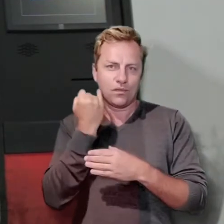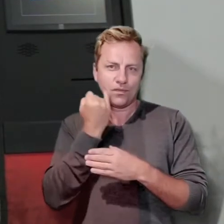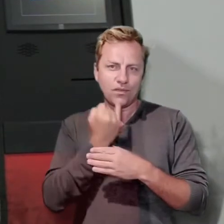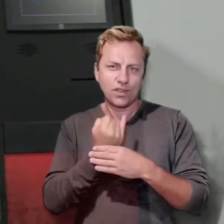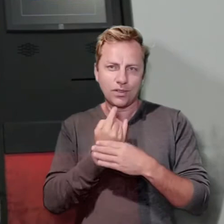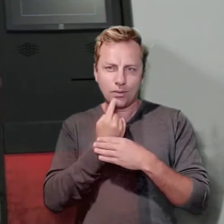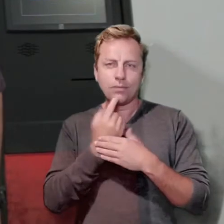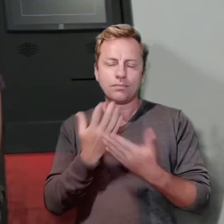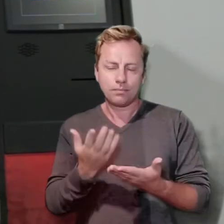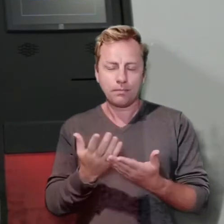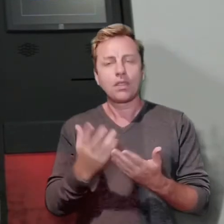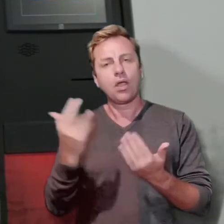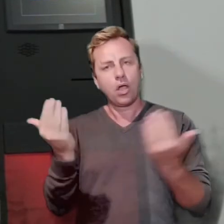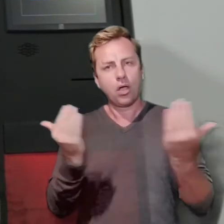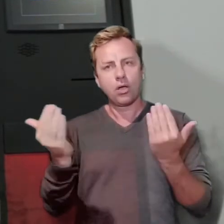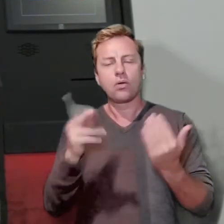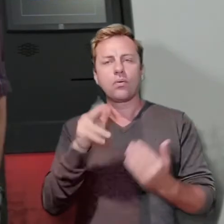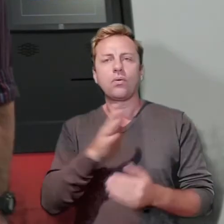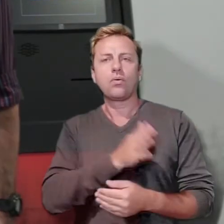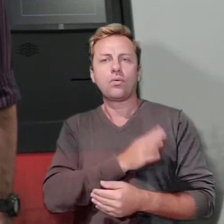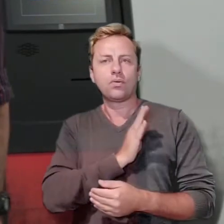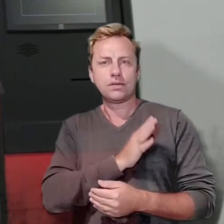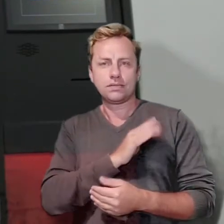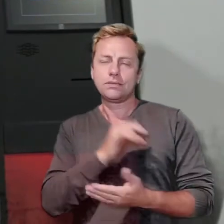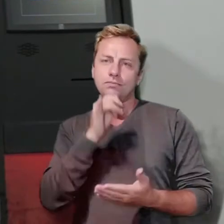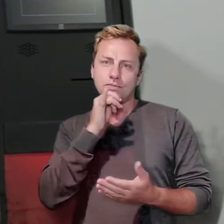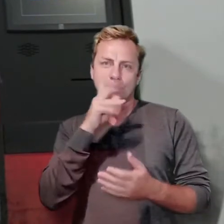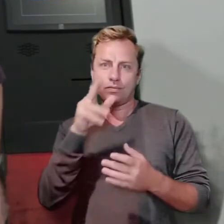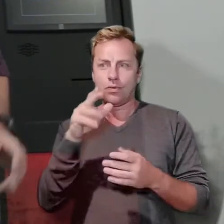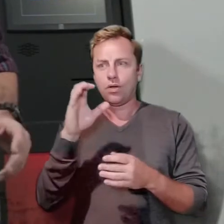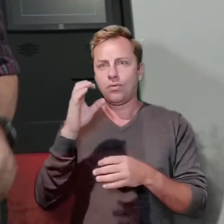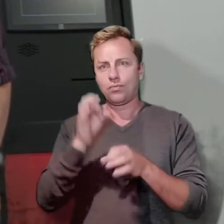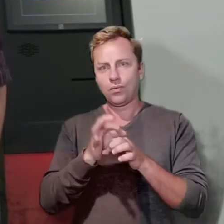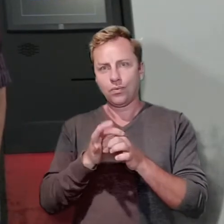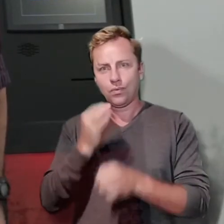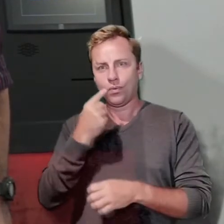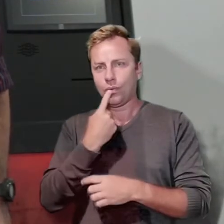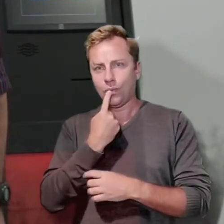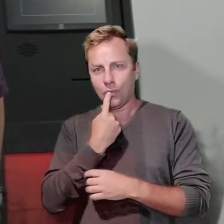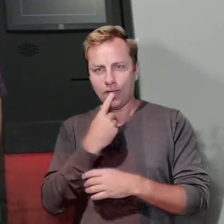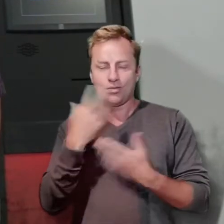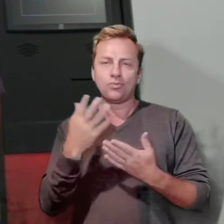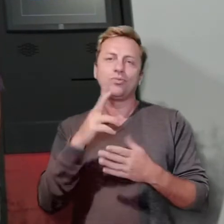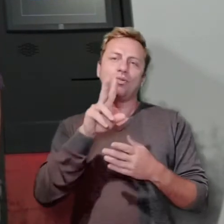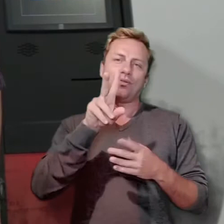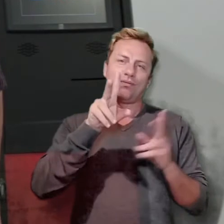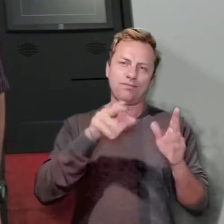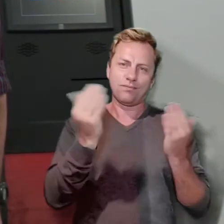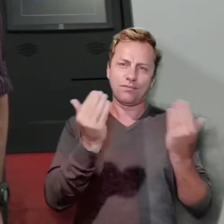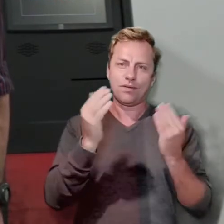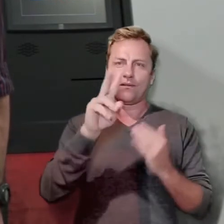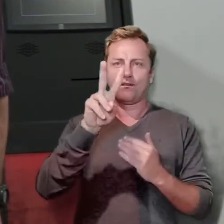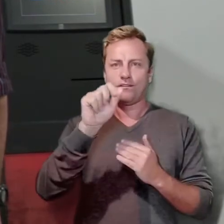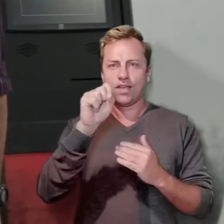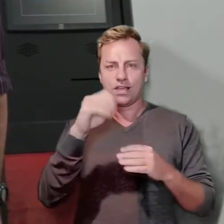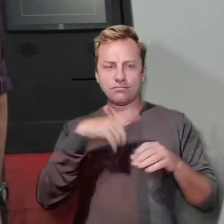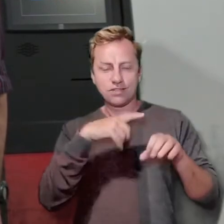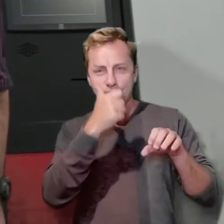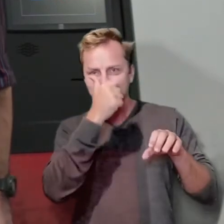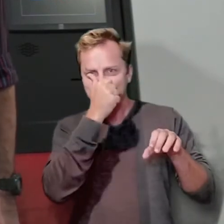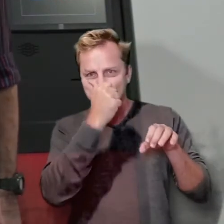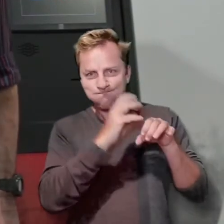Imagine que o coração, quando os nossos canudos, entre aspas, ou os nossos vasos sanguíneos, eles